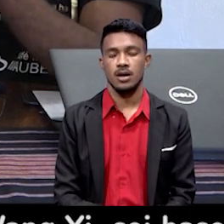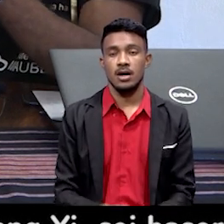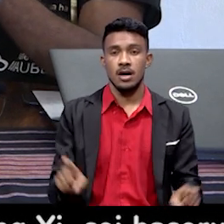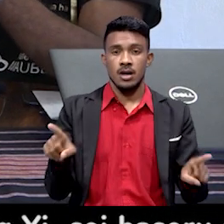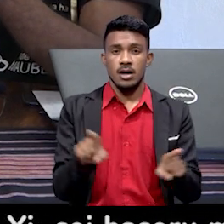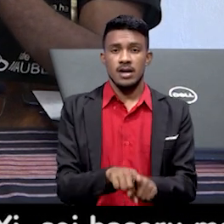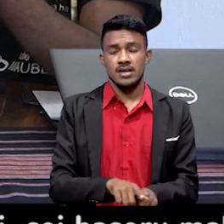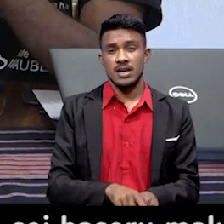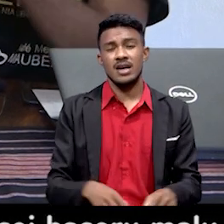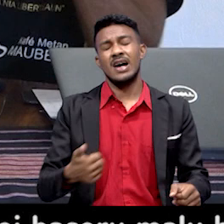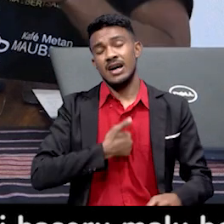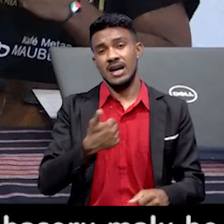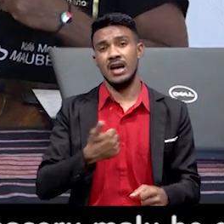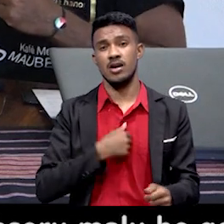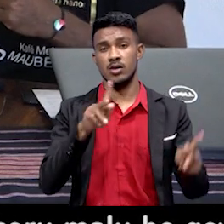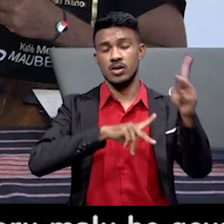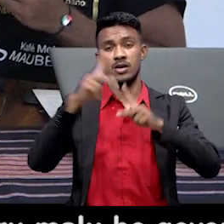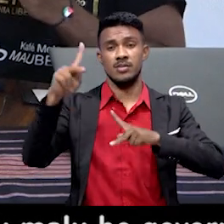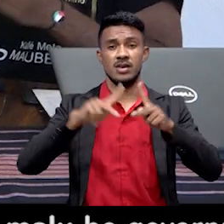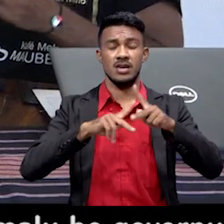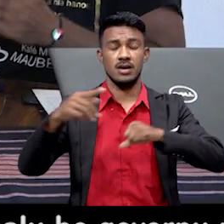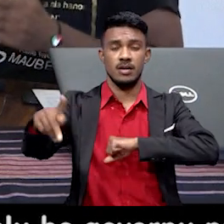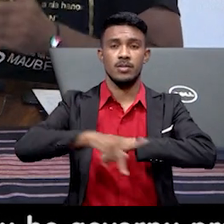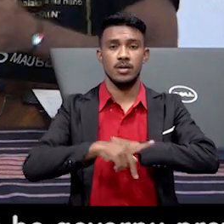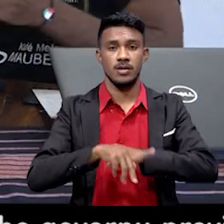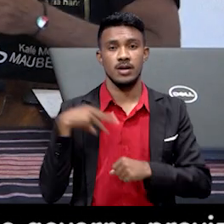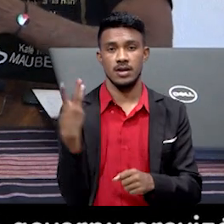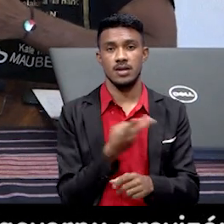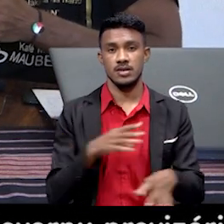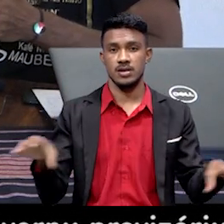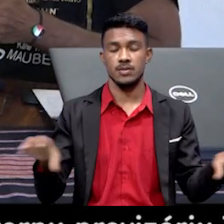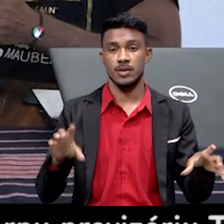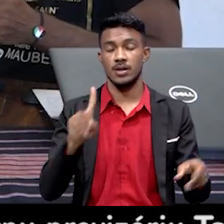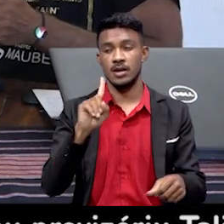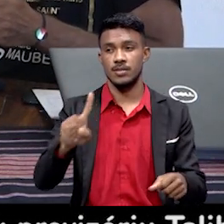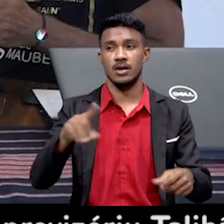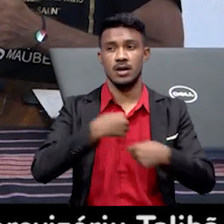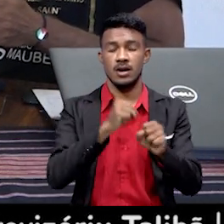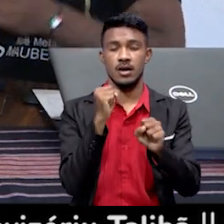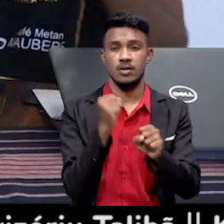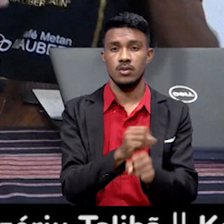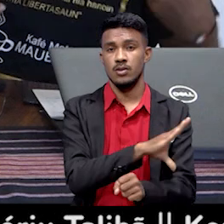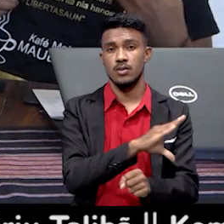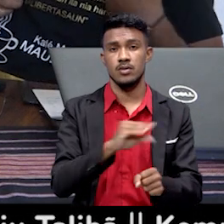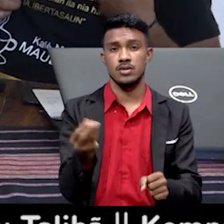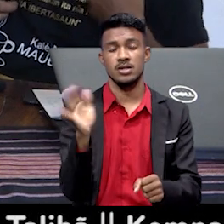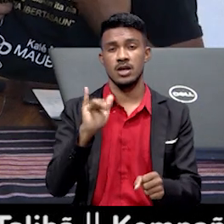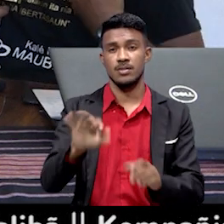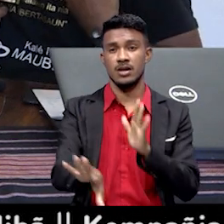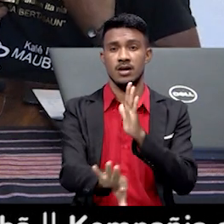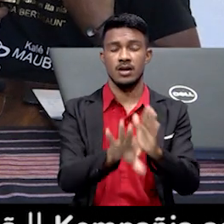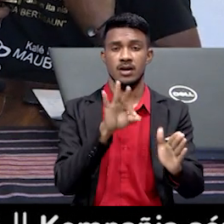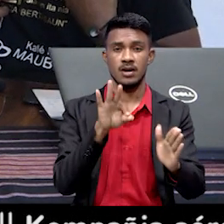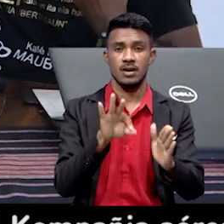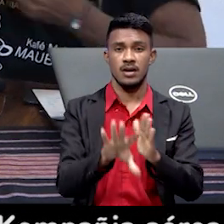aktu krimi ida ne be mak politikamente itania organ soberano ida mak produs no sira mak saya tang hetang hetang